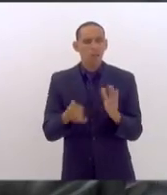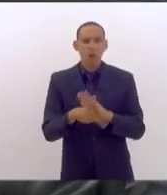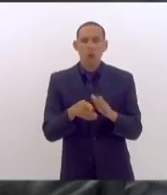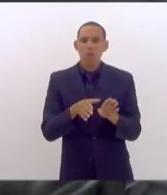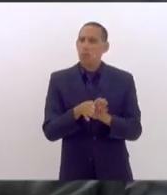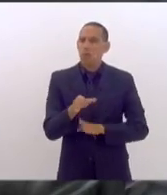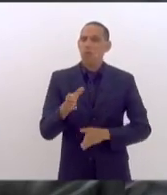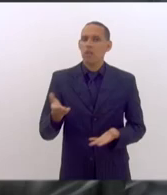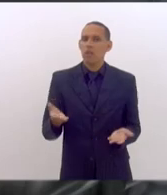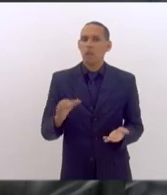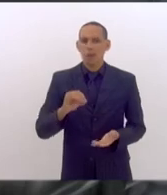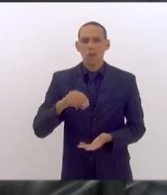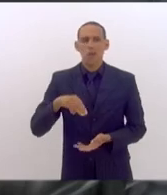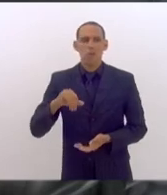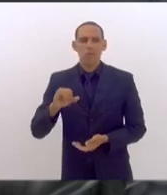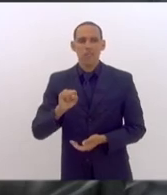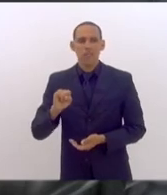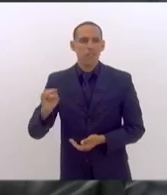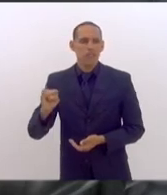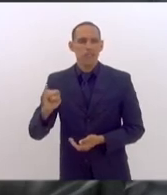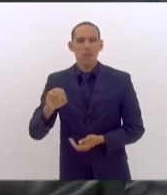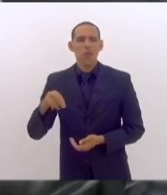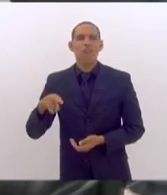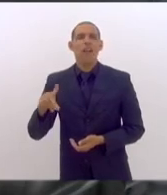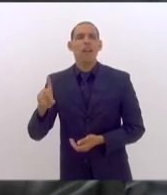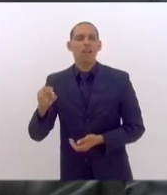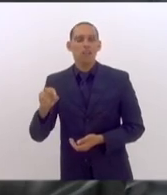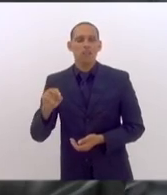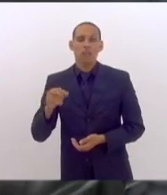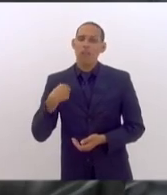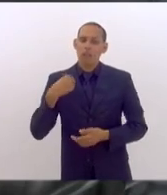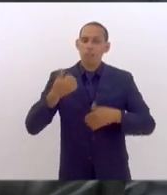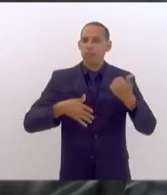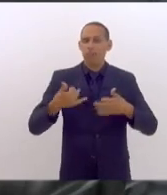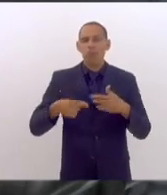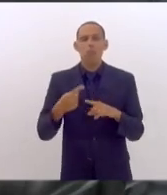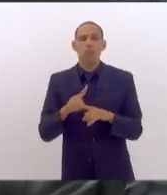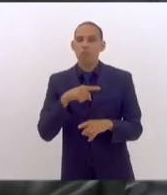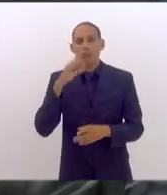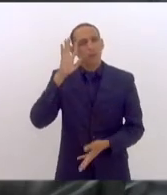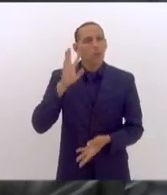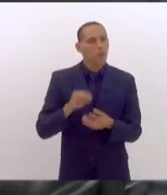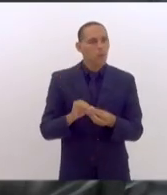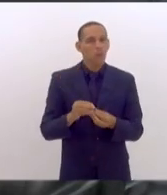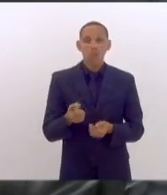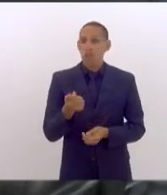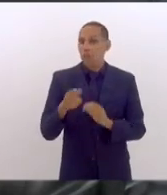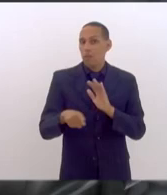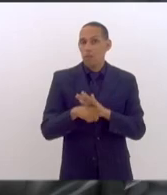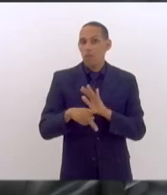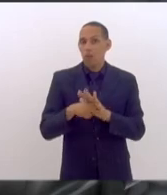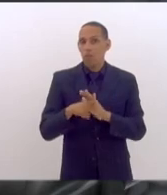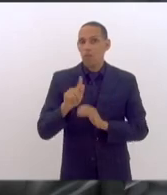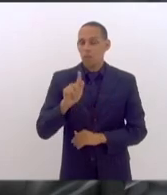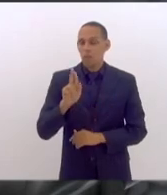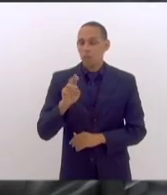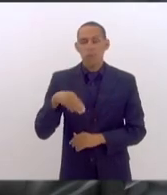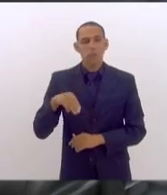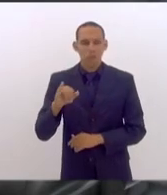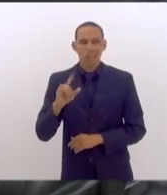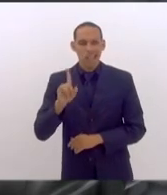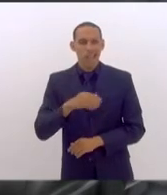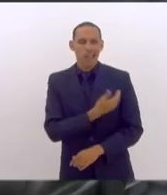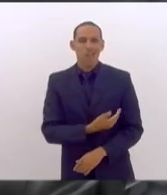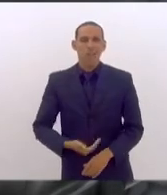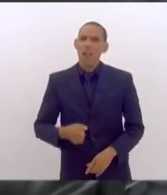nesse sentido que eu faço essas minhas ponderações pelas mulheres porque nós entendemos que o dinheiro que vem da gumi né do